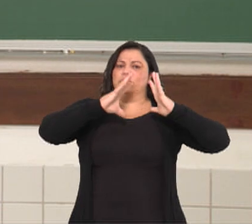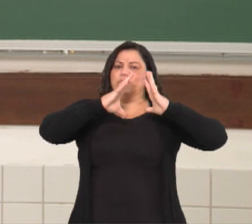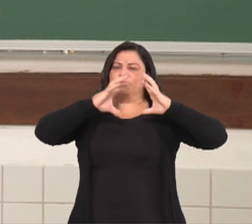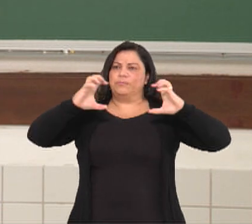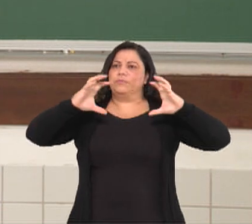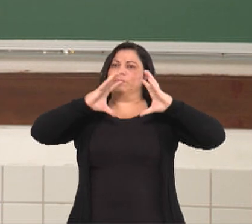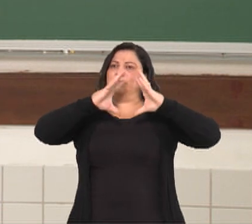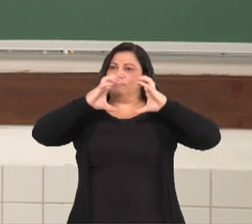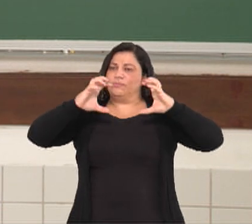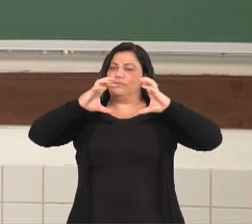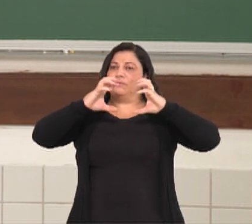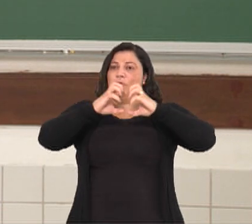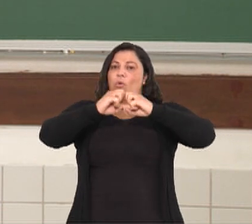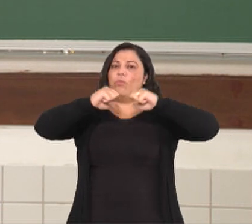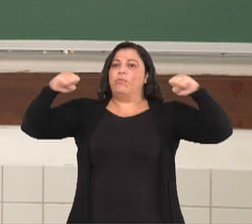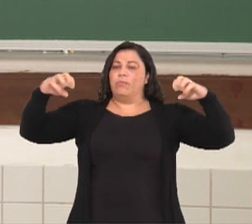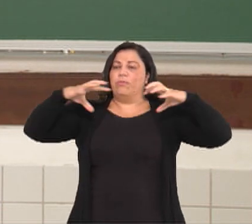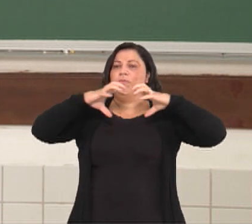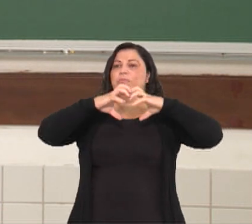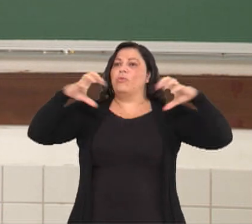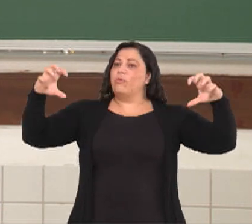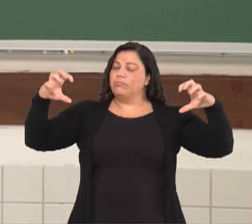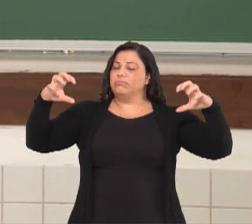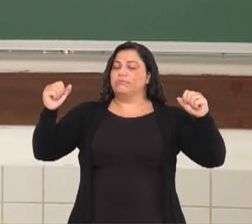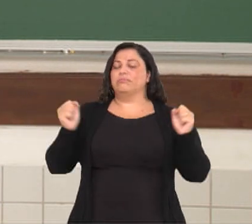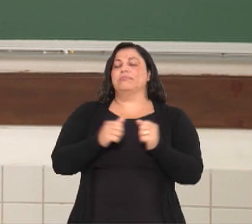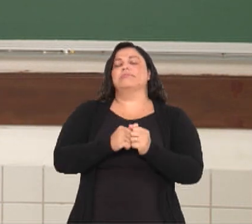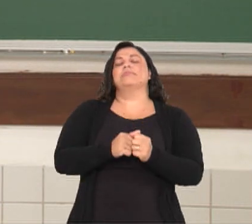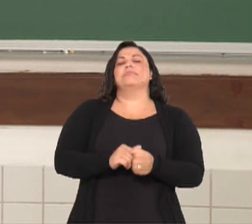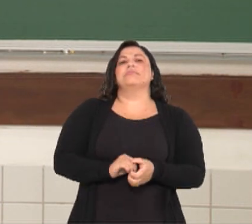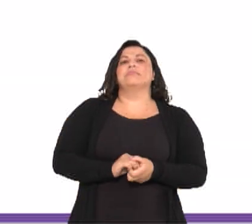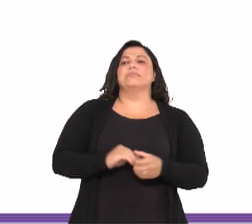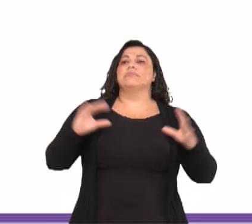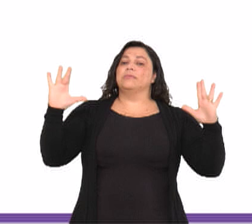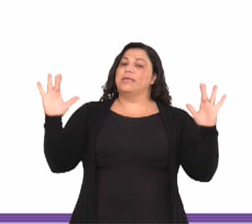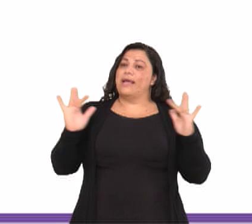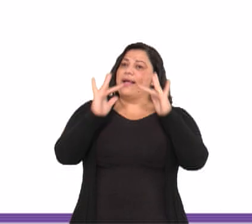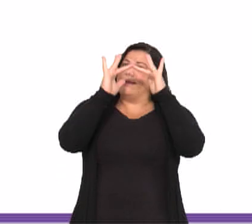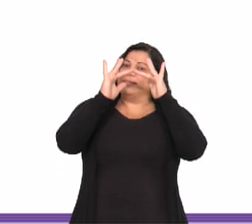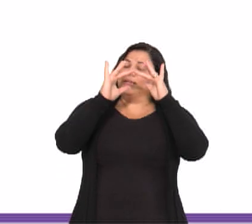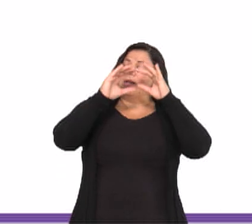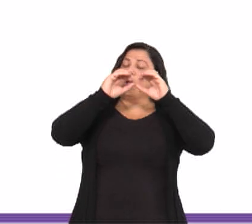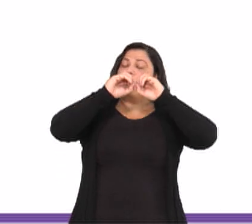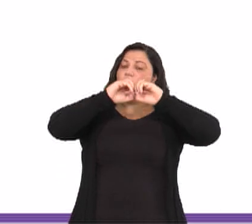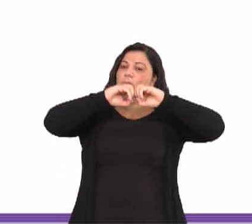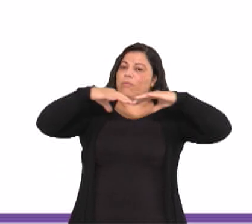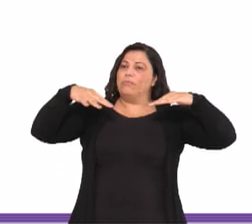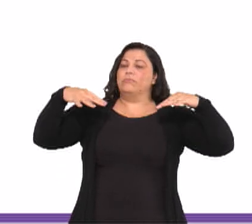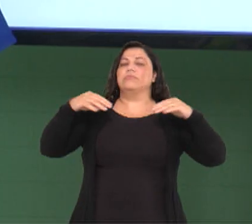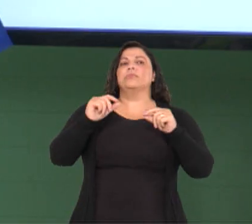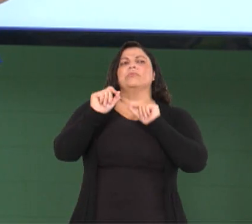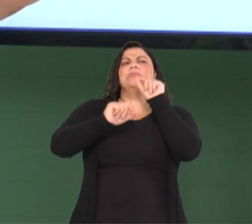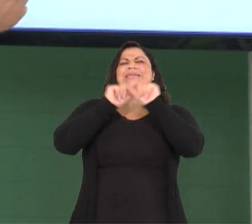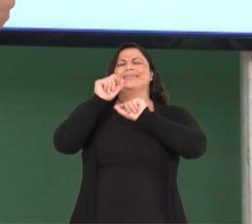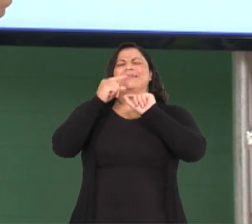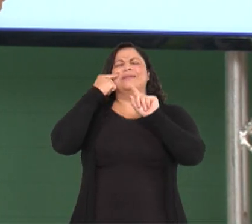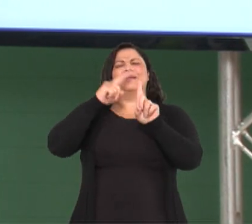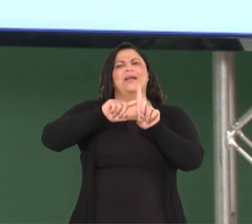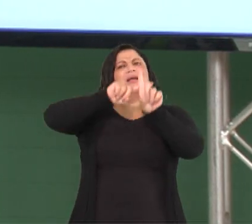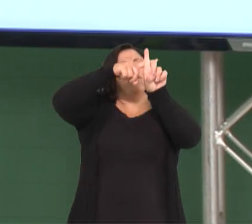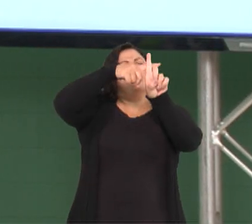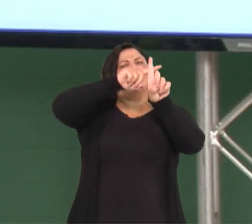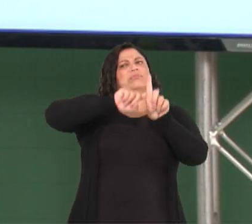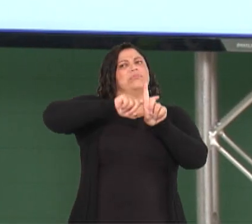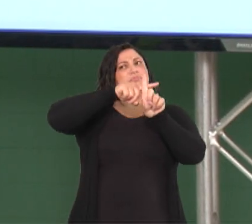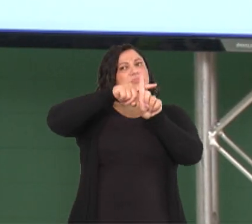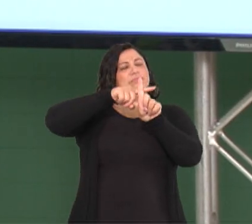tipo repulsiva. Agora vamos analisar aqui esse desenho. Perceba que a carga-fonte é positiva, como a